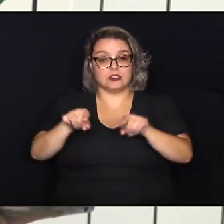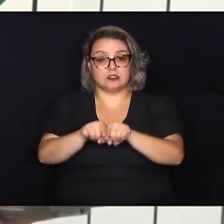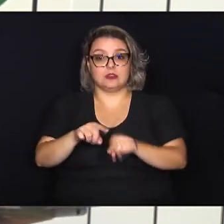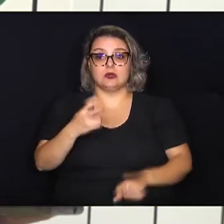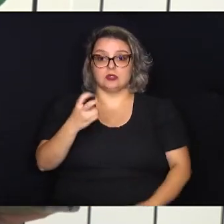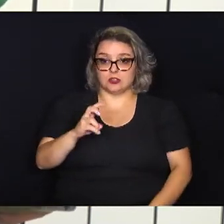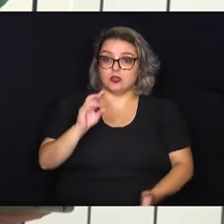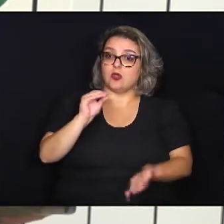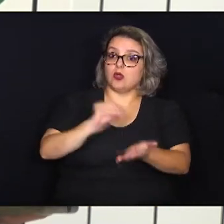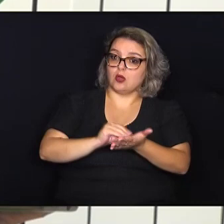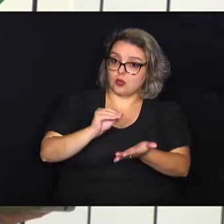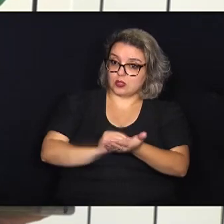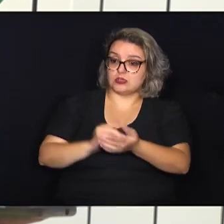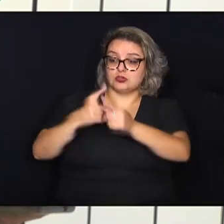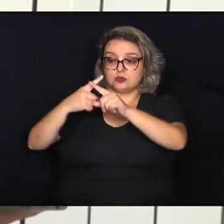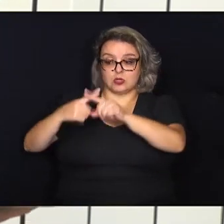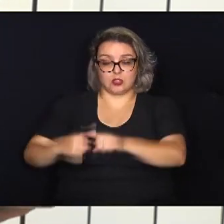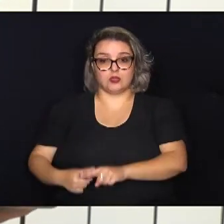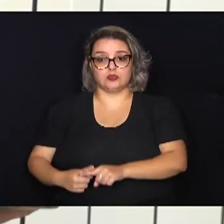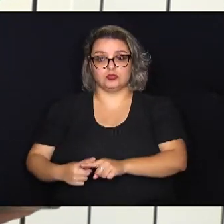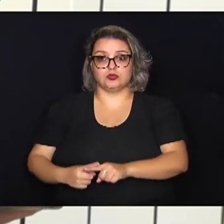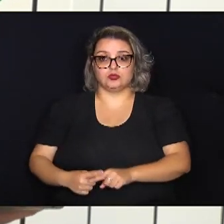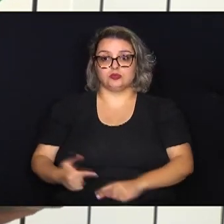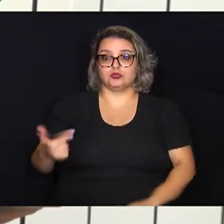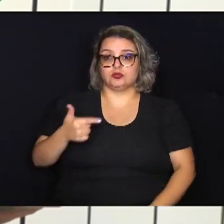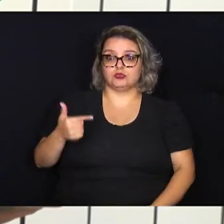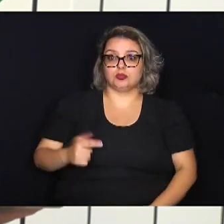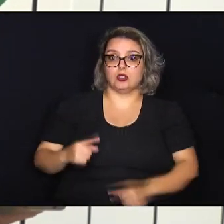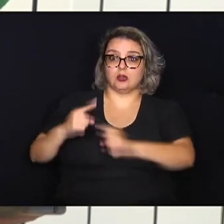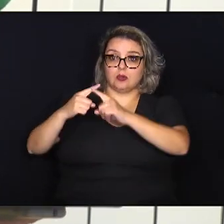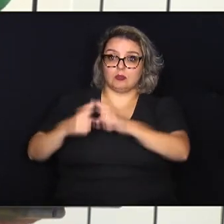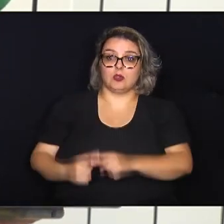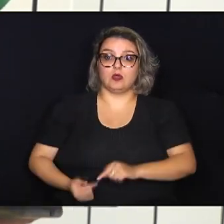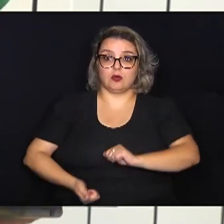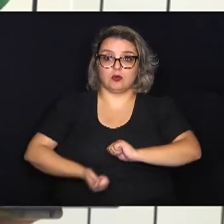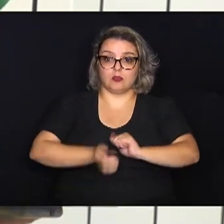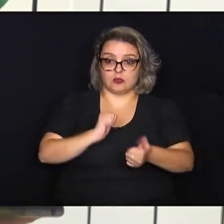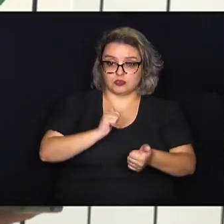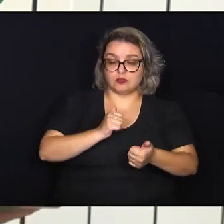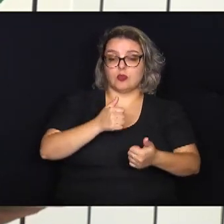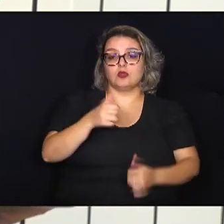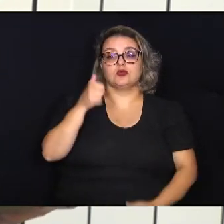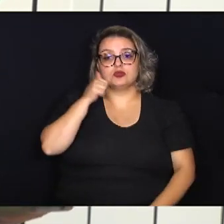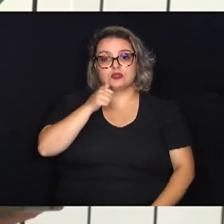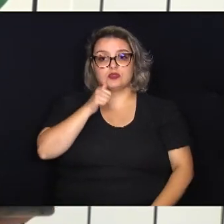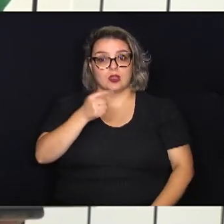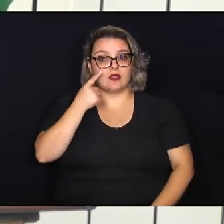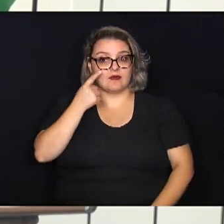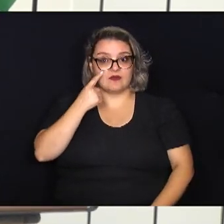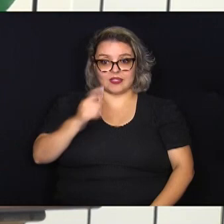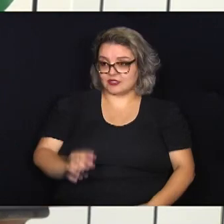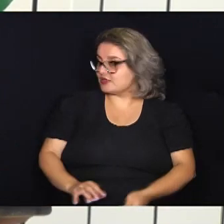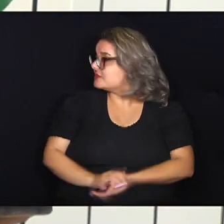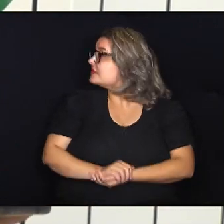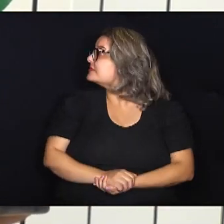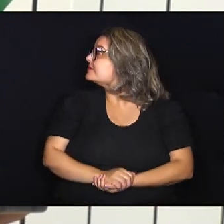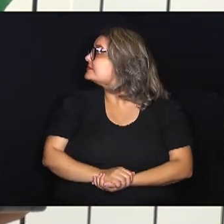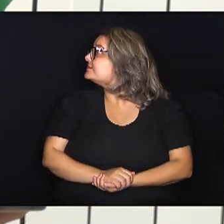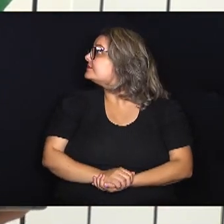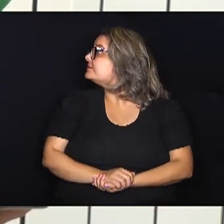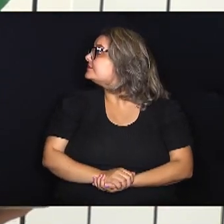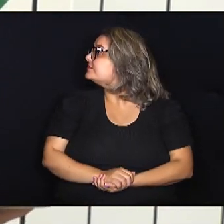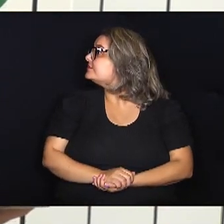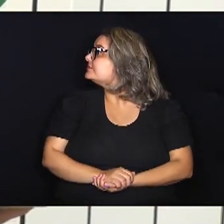e a última rodada do 2º Campeonato Municipal de Futebol Feminino de Campinas. Vamos aos resultados.